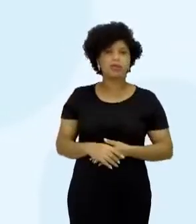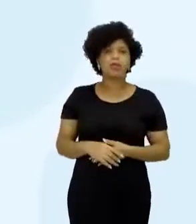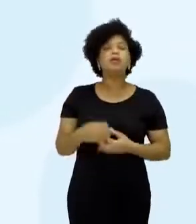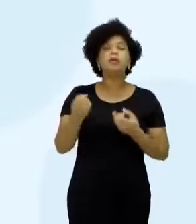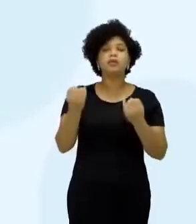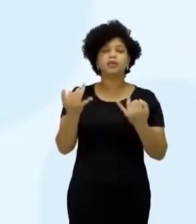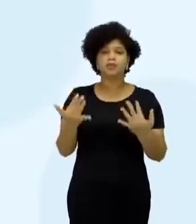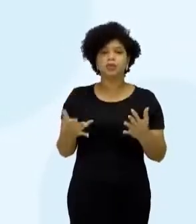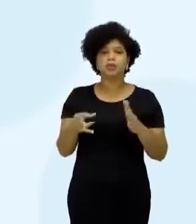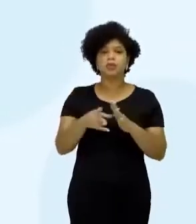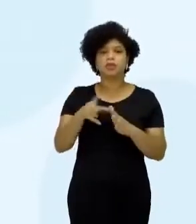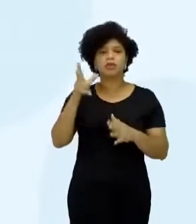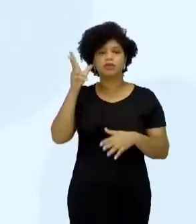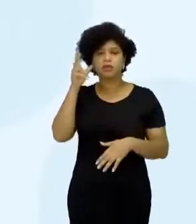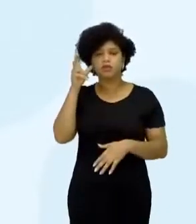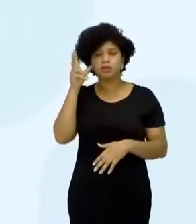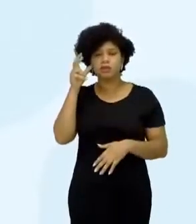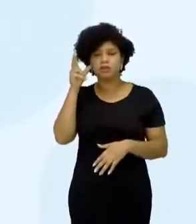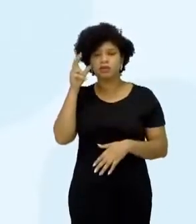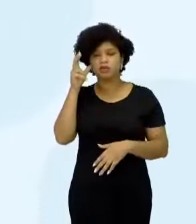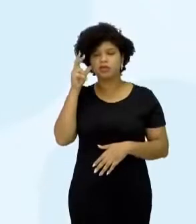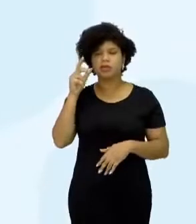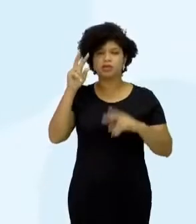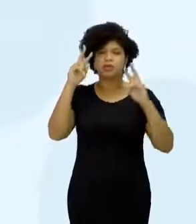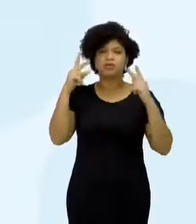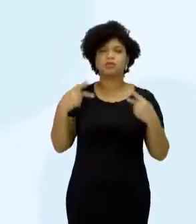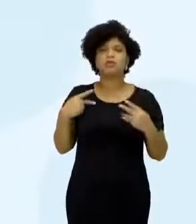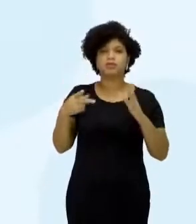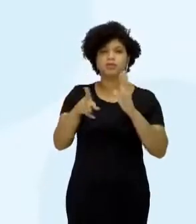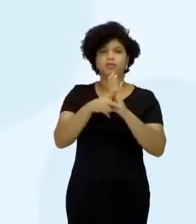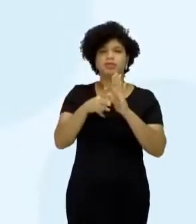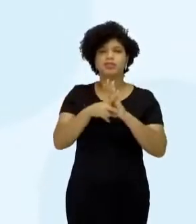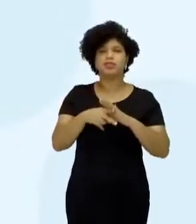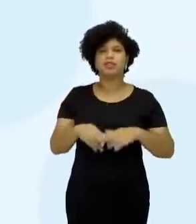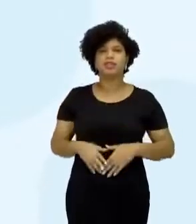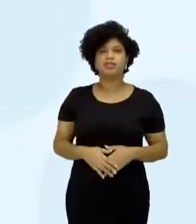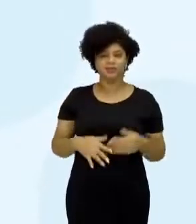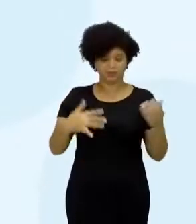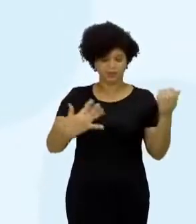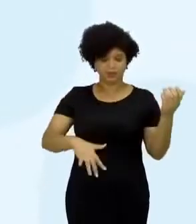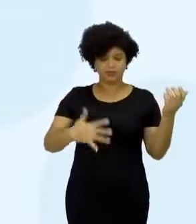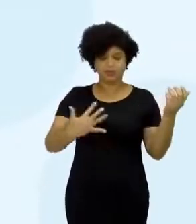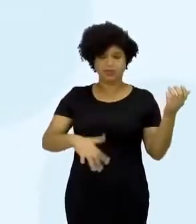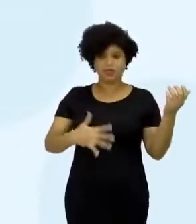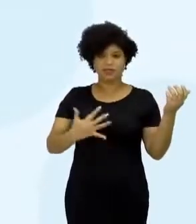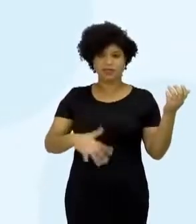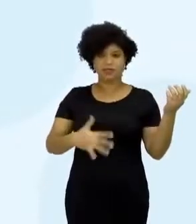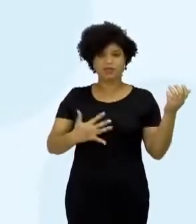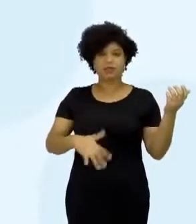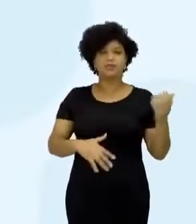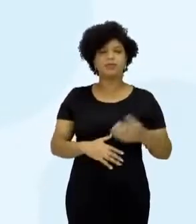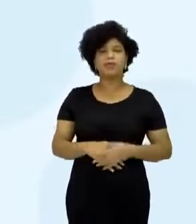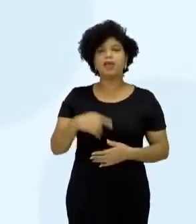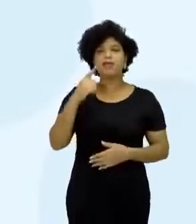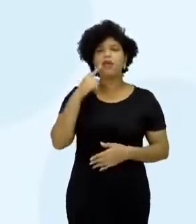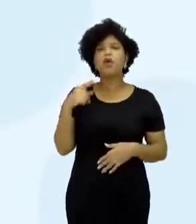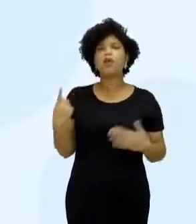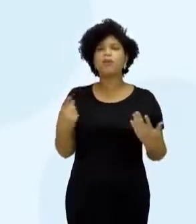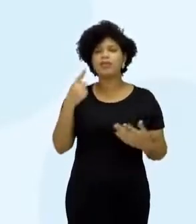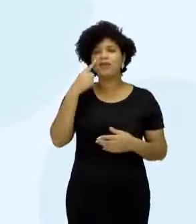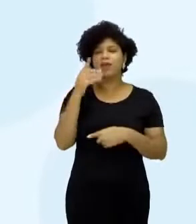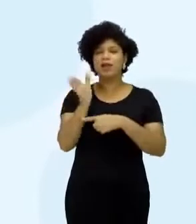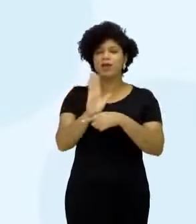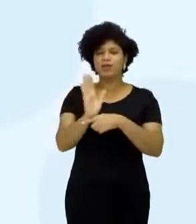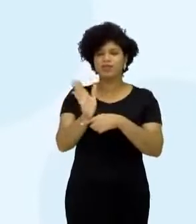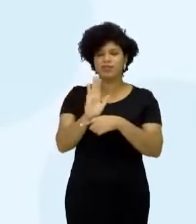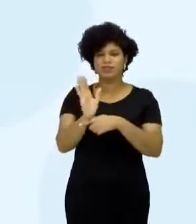pouquinho também dos sons audíveis para o ser humano. Ondas nas cordas. Você tem um violão aqui para a gente discutir um pouquinho isso. Vai ter um pequeno vídeo